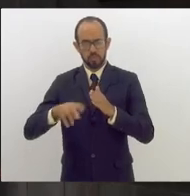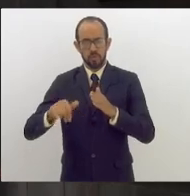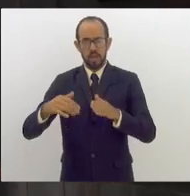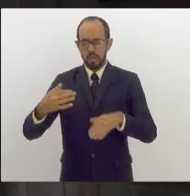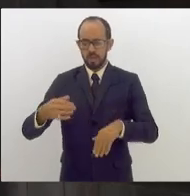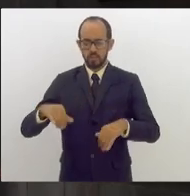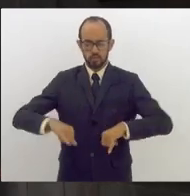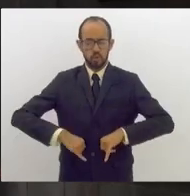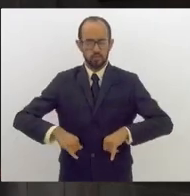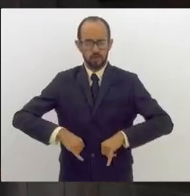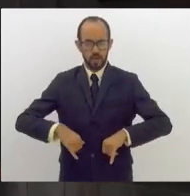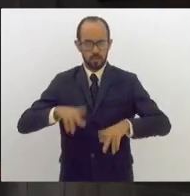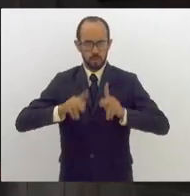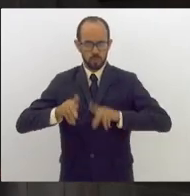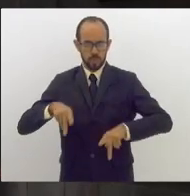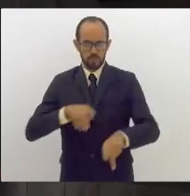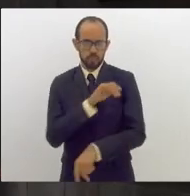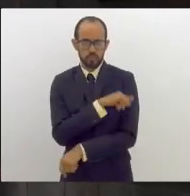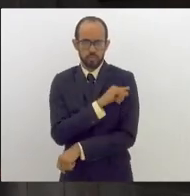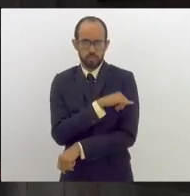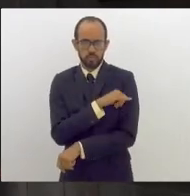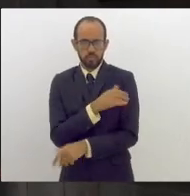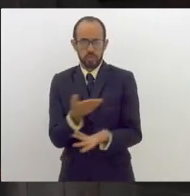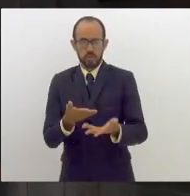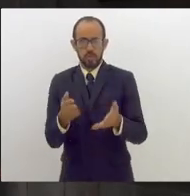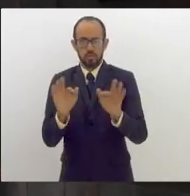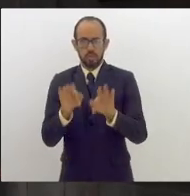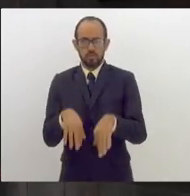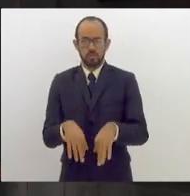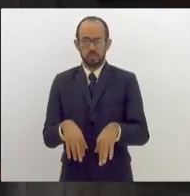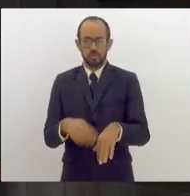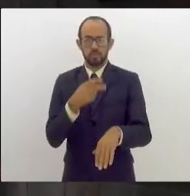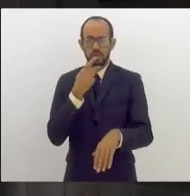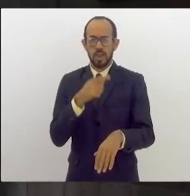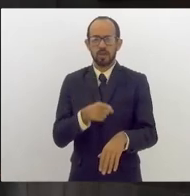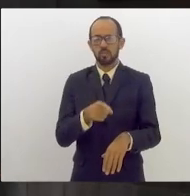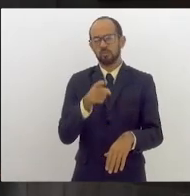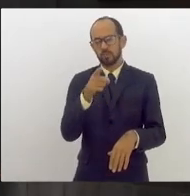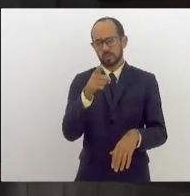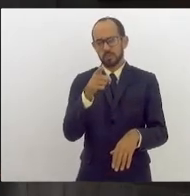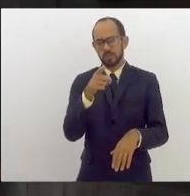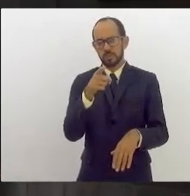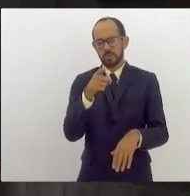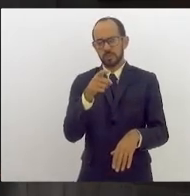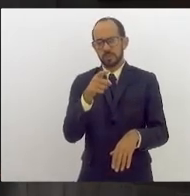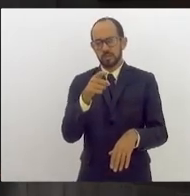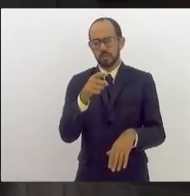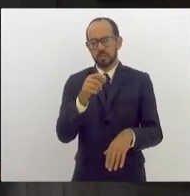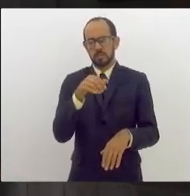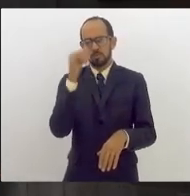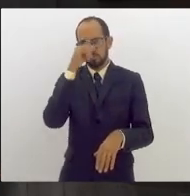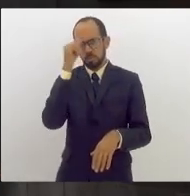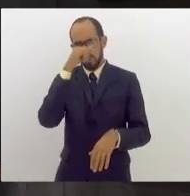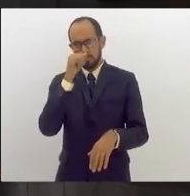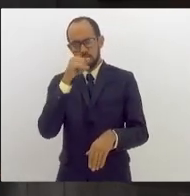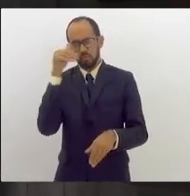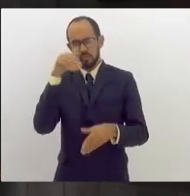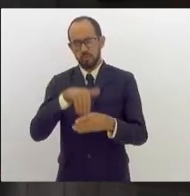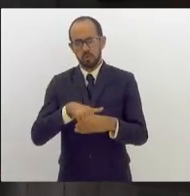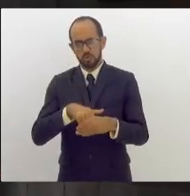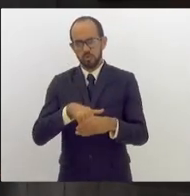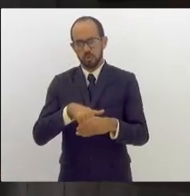e para finalizar a presidente quero falar aqui com você que votou no partido